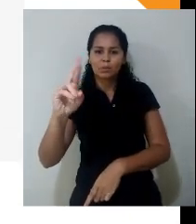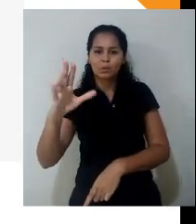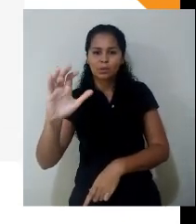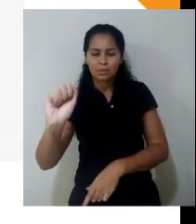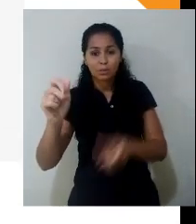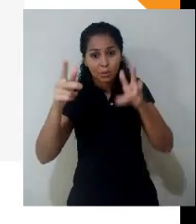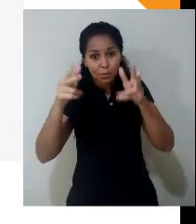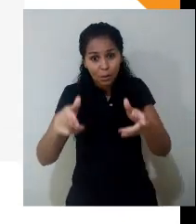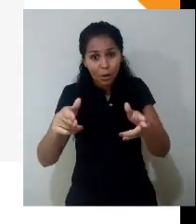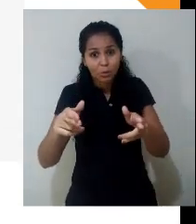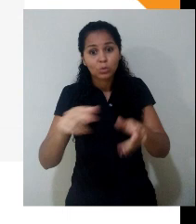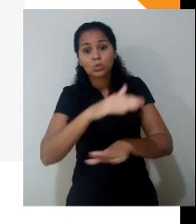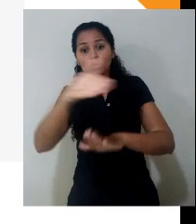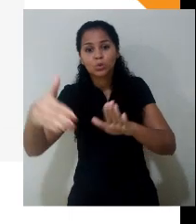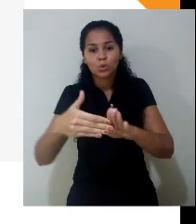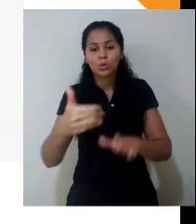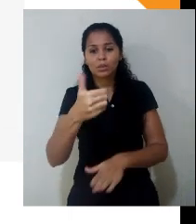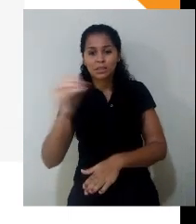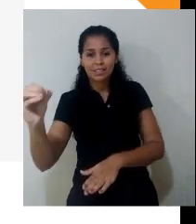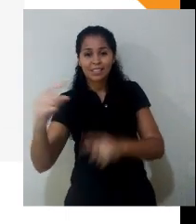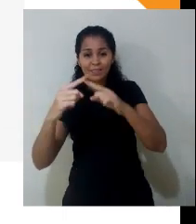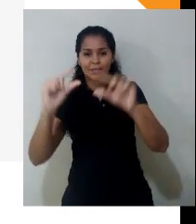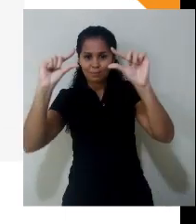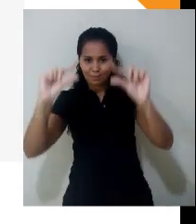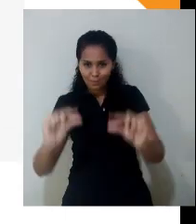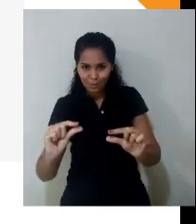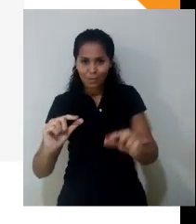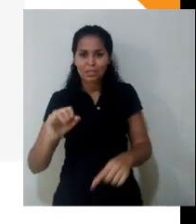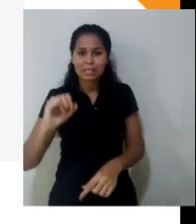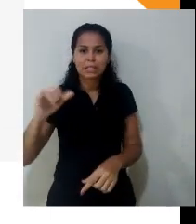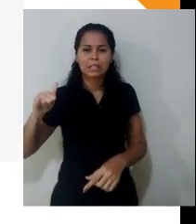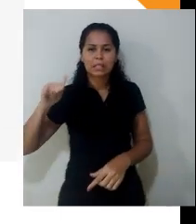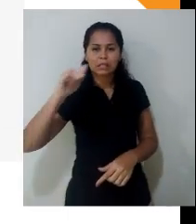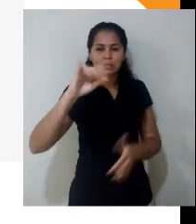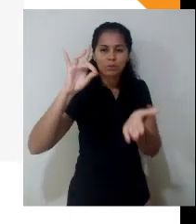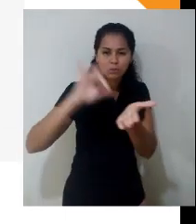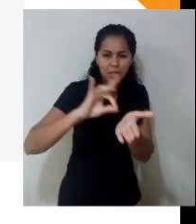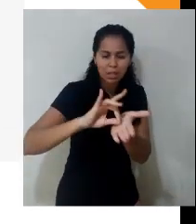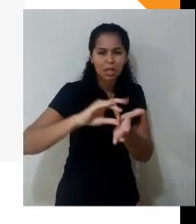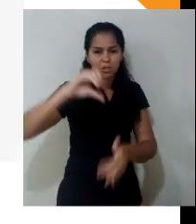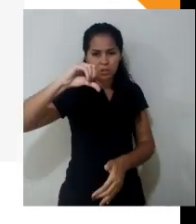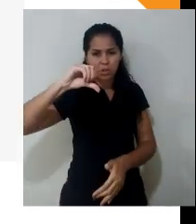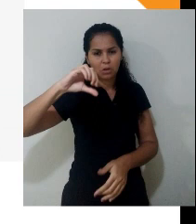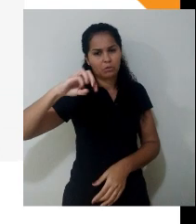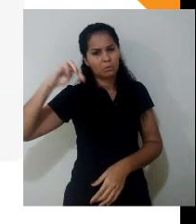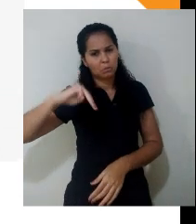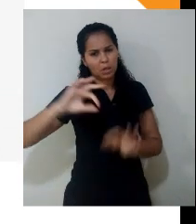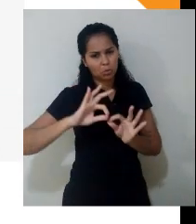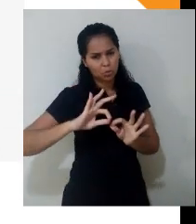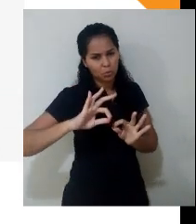menores. Se a gente soubesse, por exemplo, que o comprimento do avião de verdade era de 9 metros, tá aí o